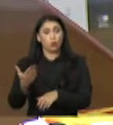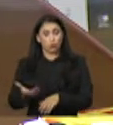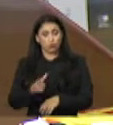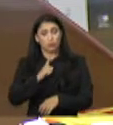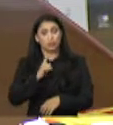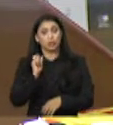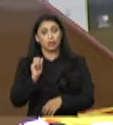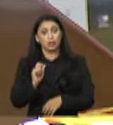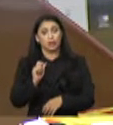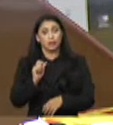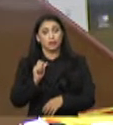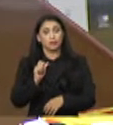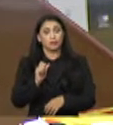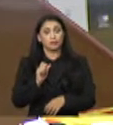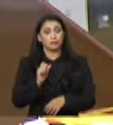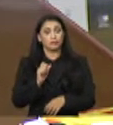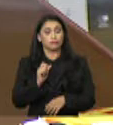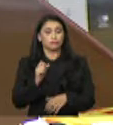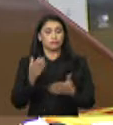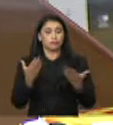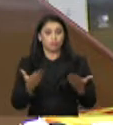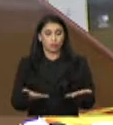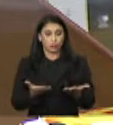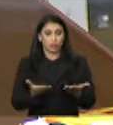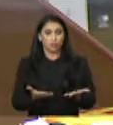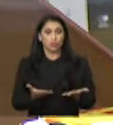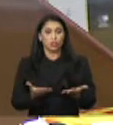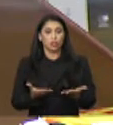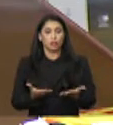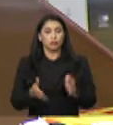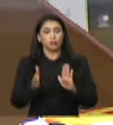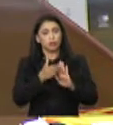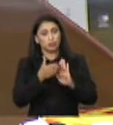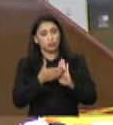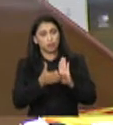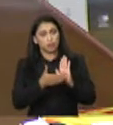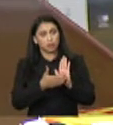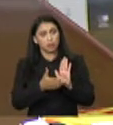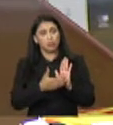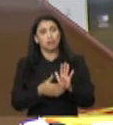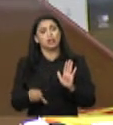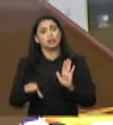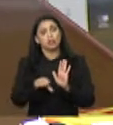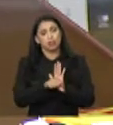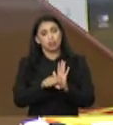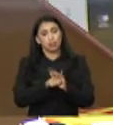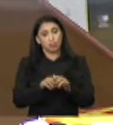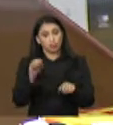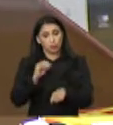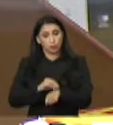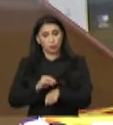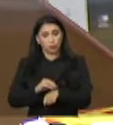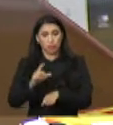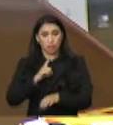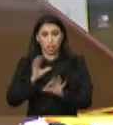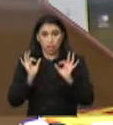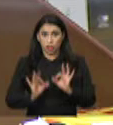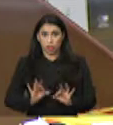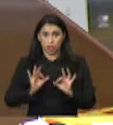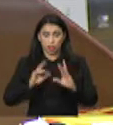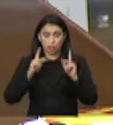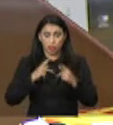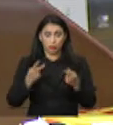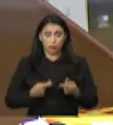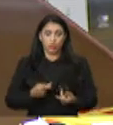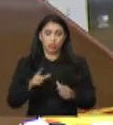dissonante da ideia de qual opção e má-fé assim nessa hipótese restrita dos atos de improbidade administrativa compostos a de para aparecer a dignidade